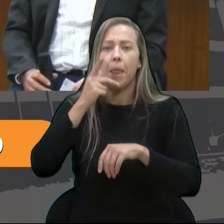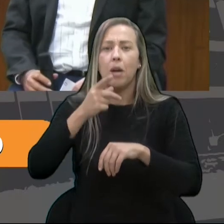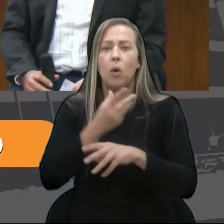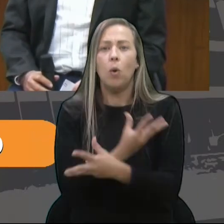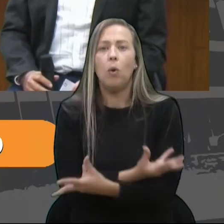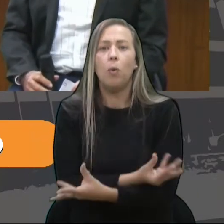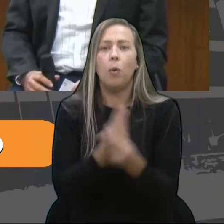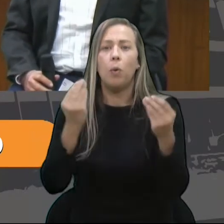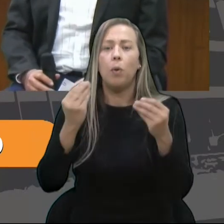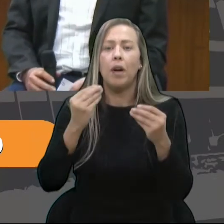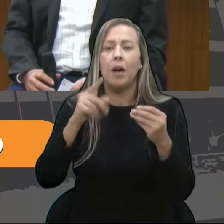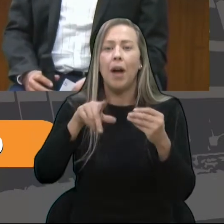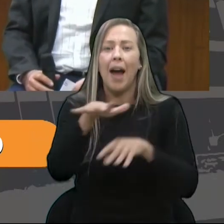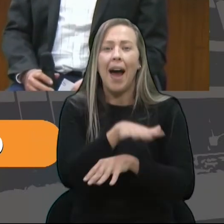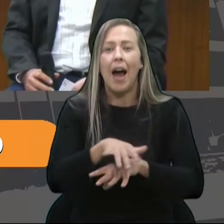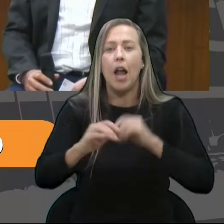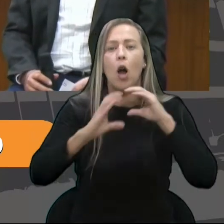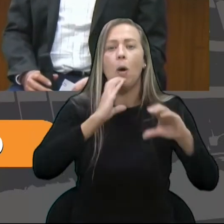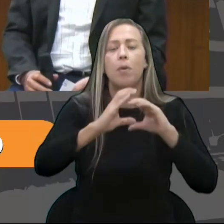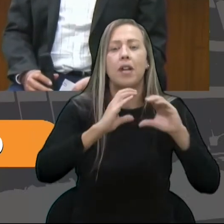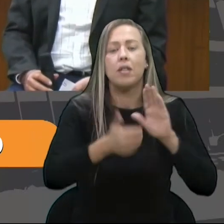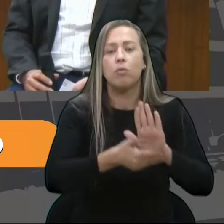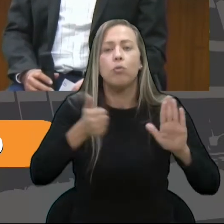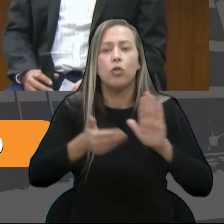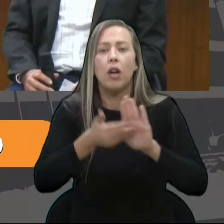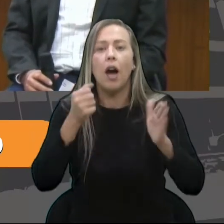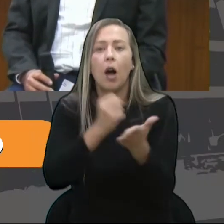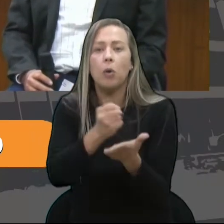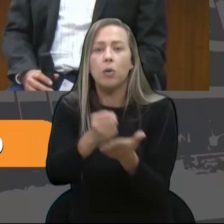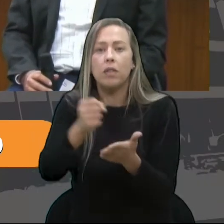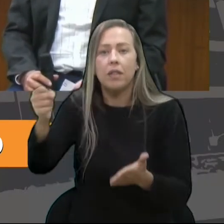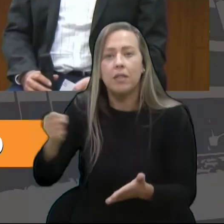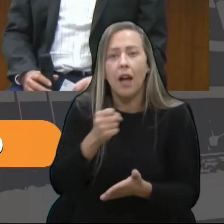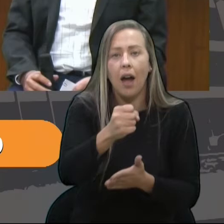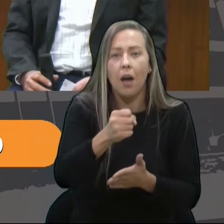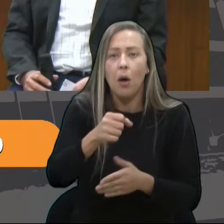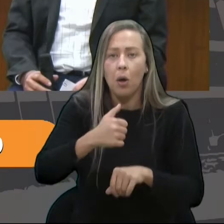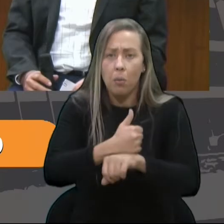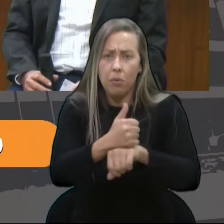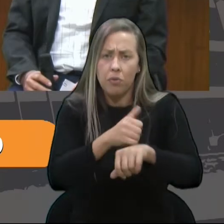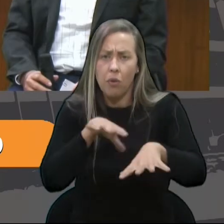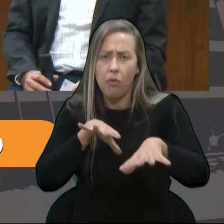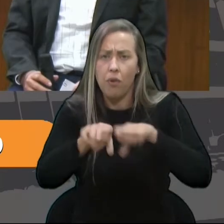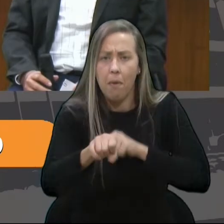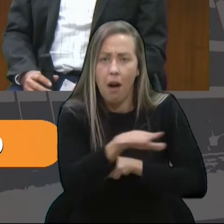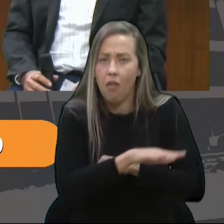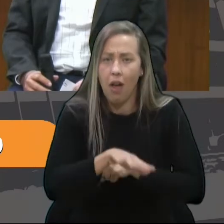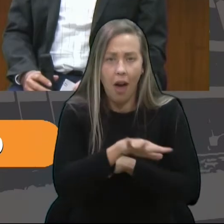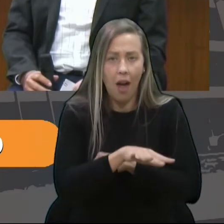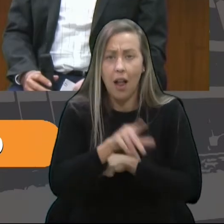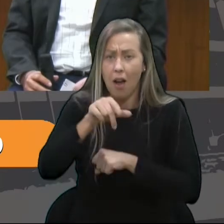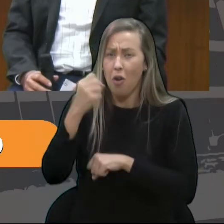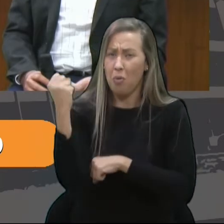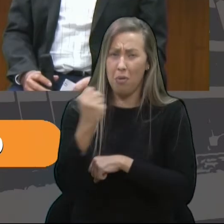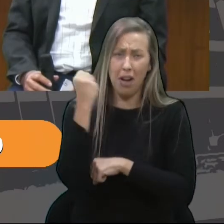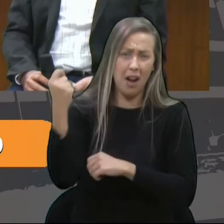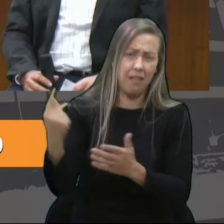veículos de comunicação de contratarem profissionais formados no jornalismo. Acho que isso foi um grave